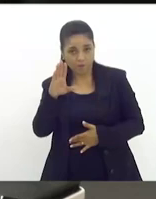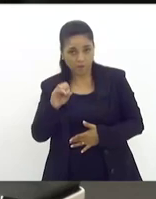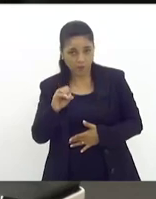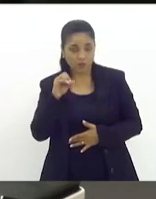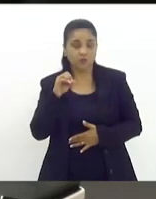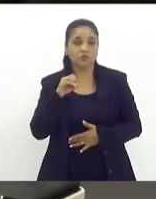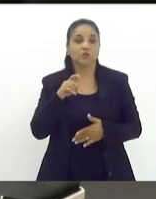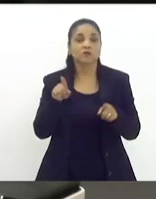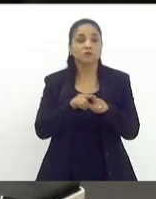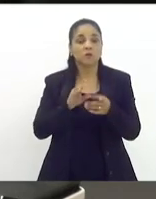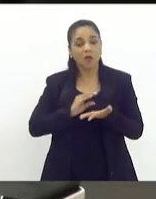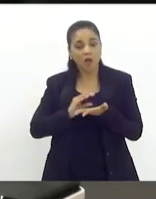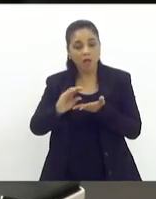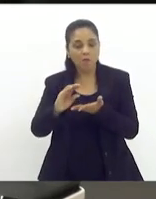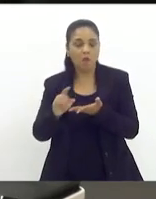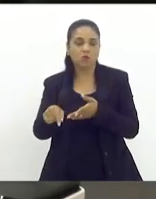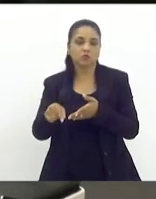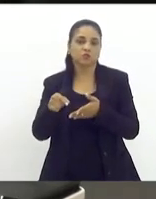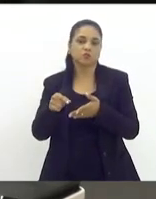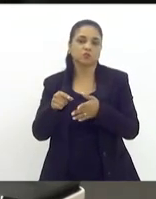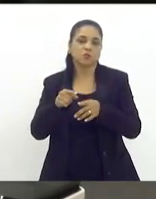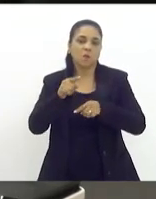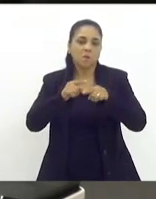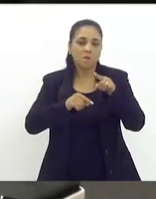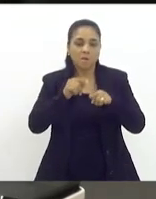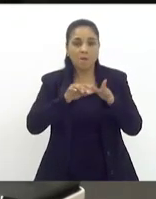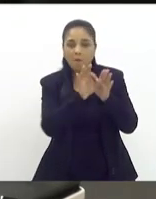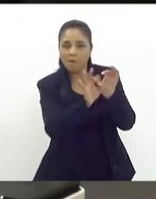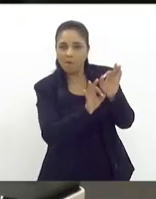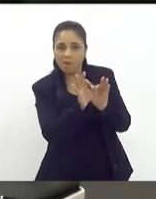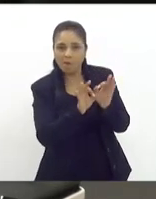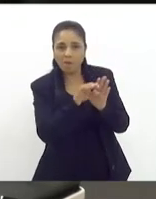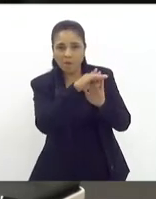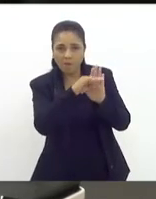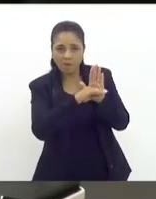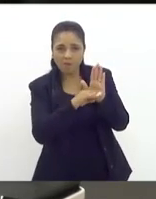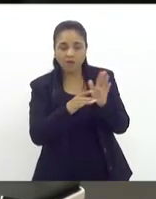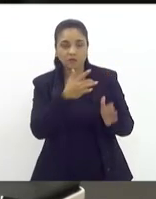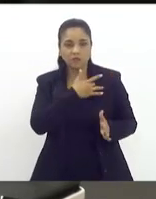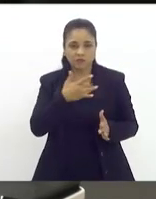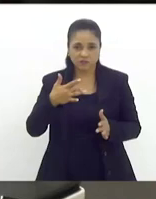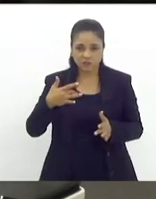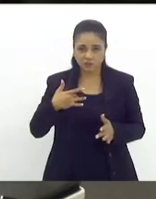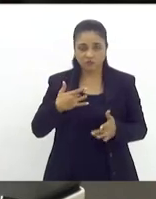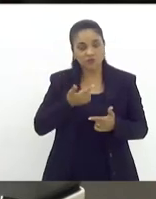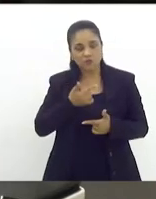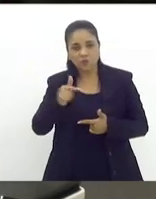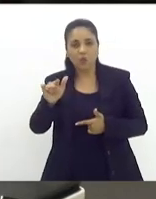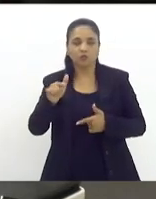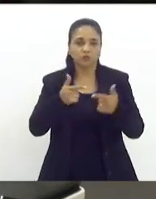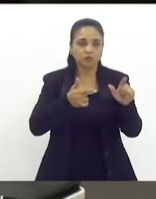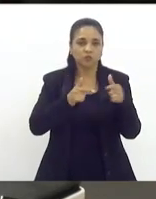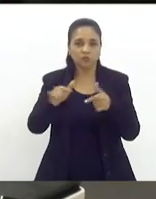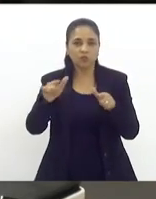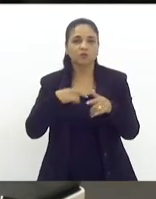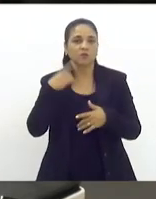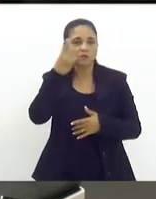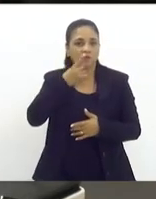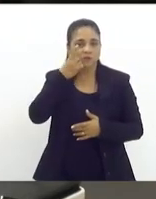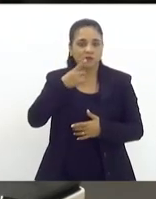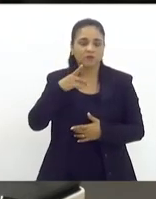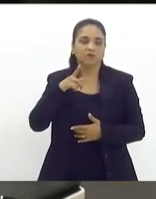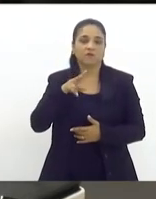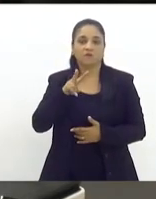ao consumidor, usuário de planos e seguros privados de assistência à saúde e dá outras providências. Para aparecer, deputado Vinícius